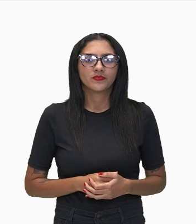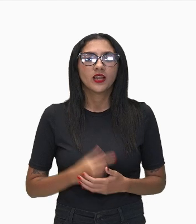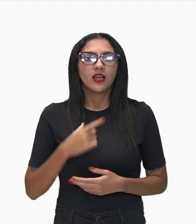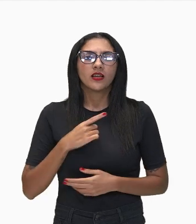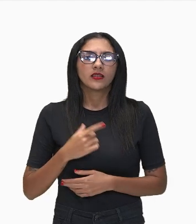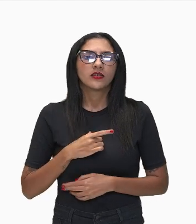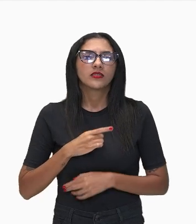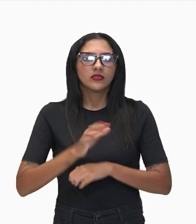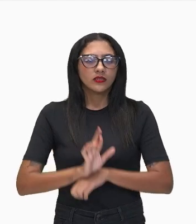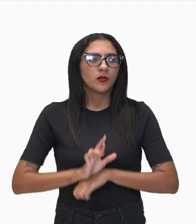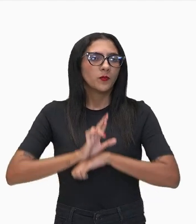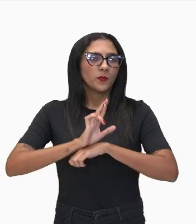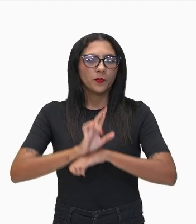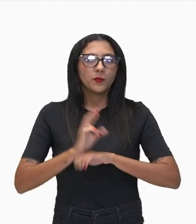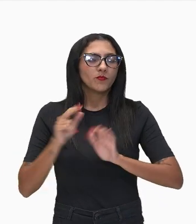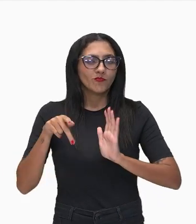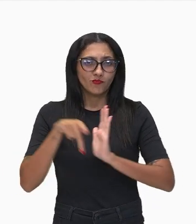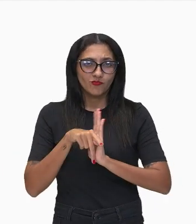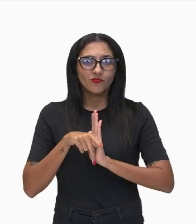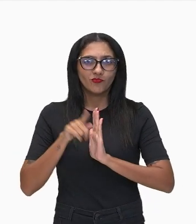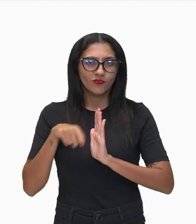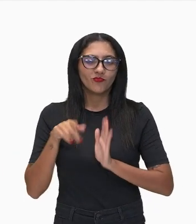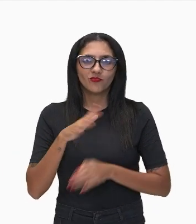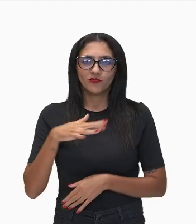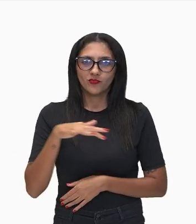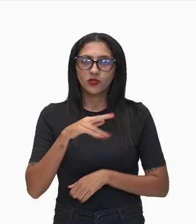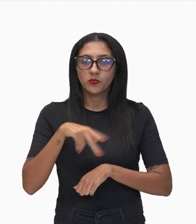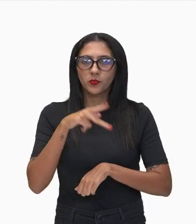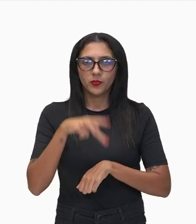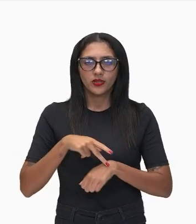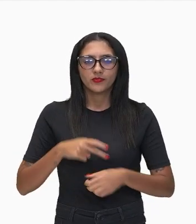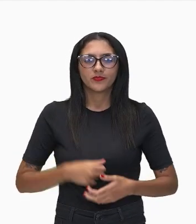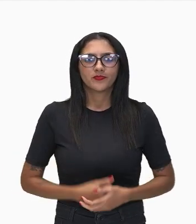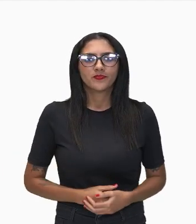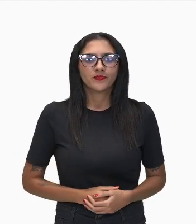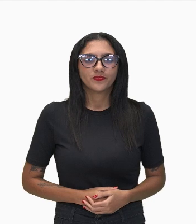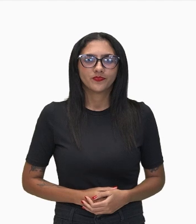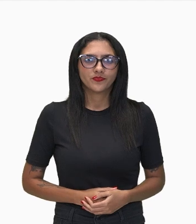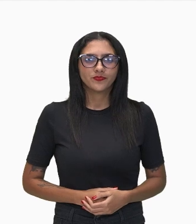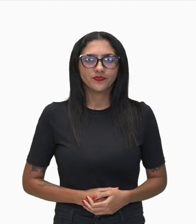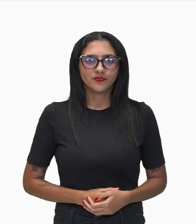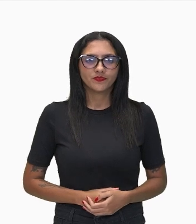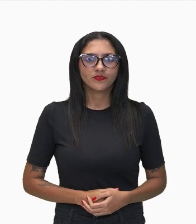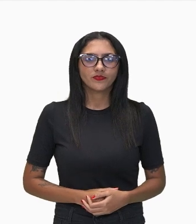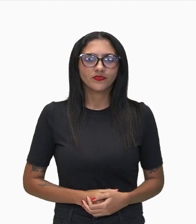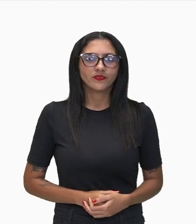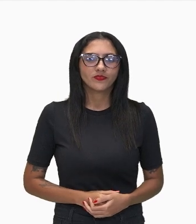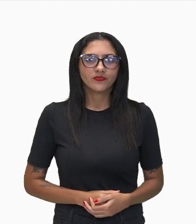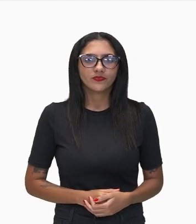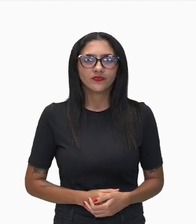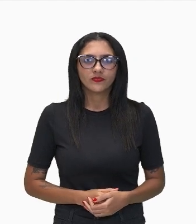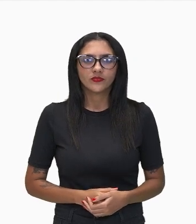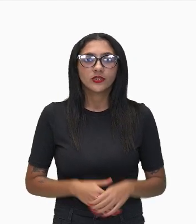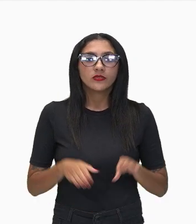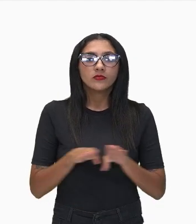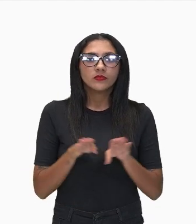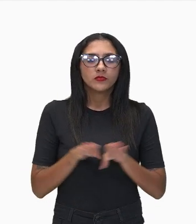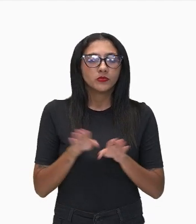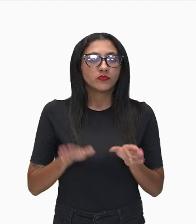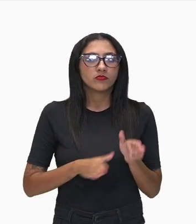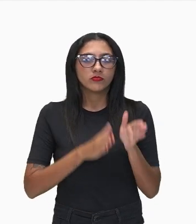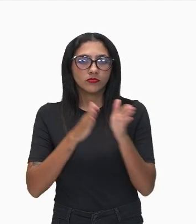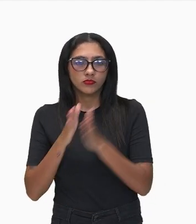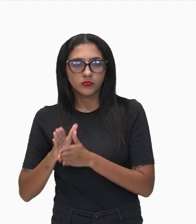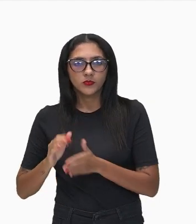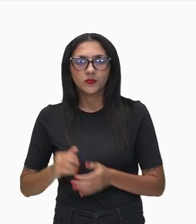como chefe de Estado. E aí também nós temos uma monarquia autoritária.